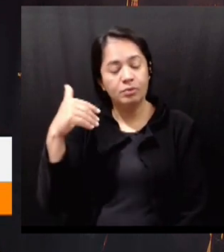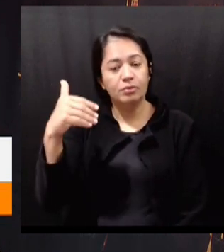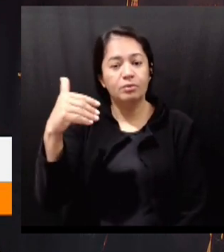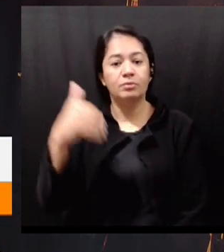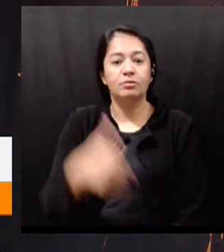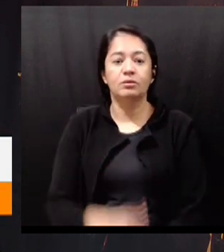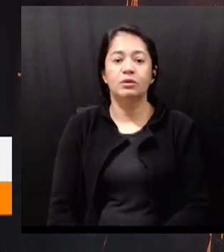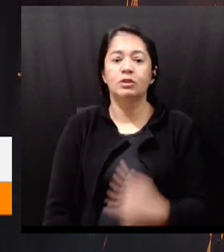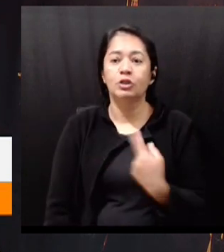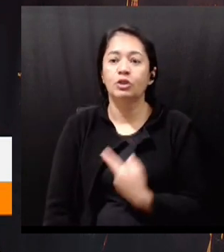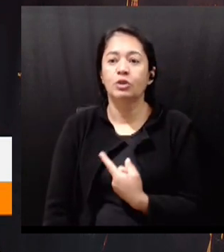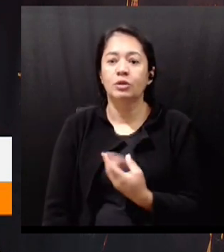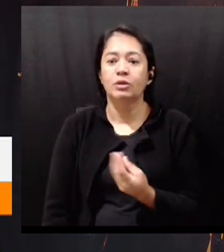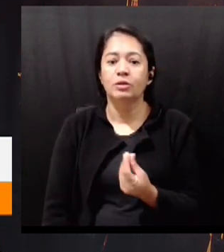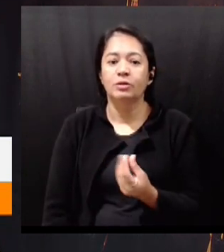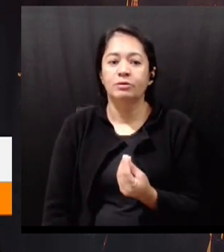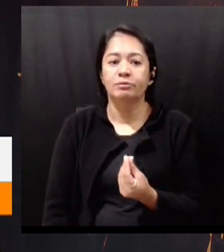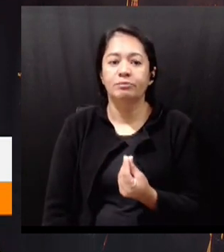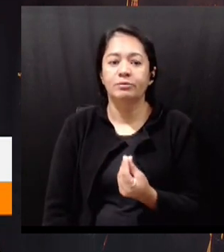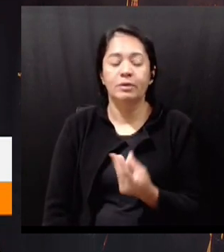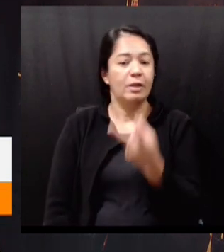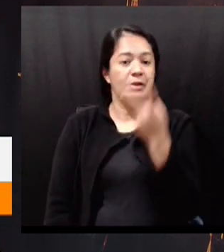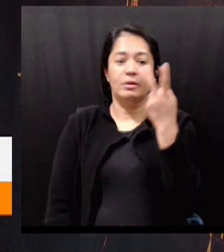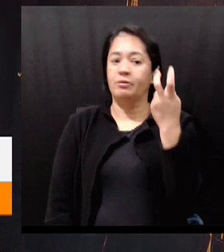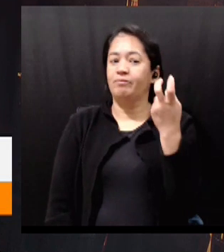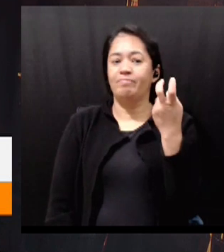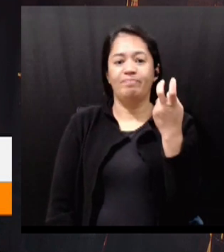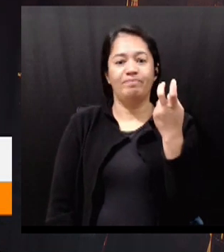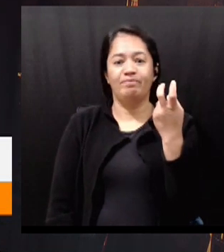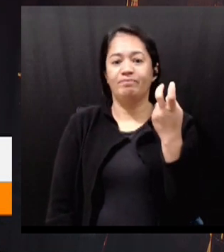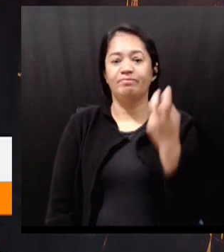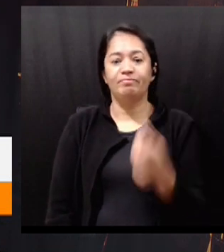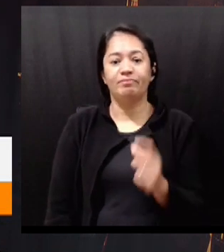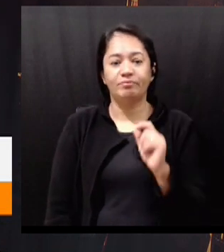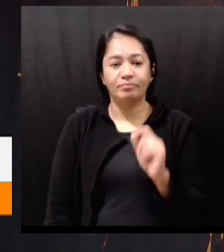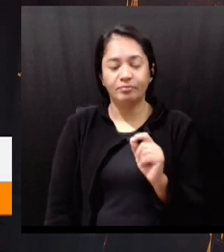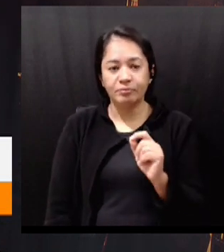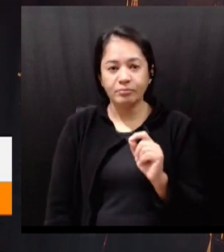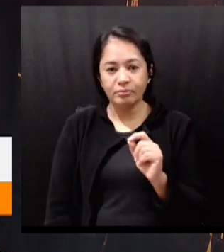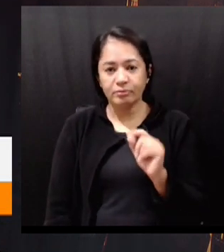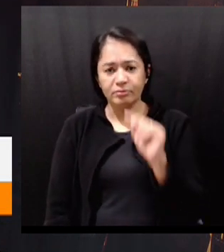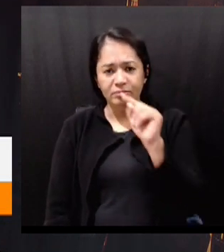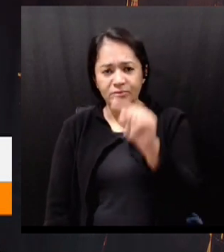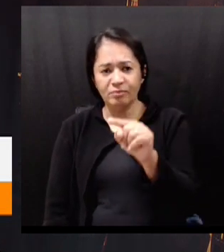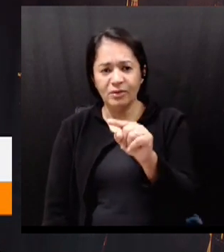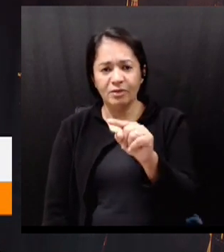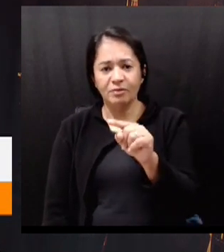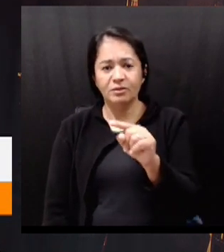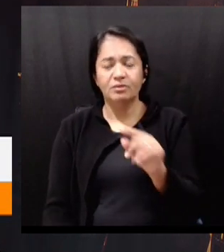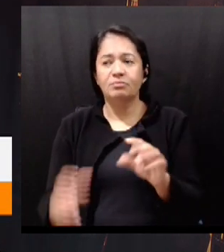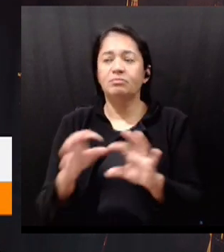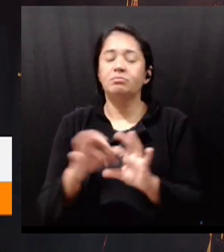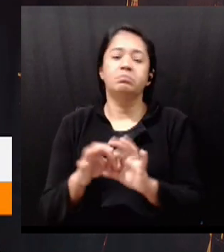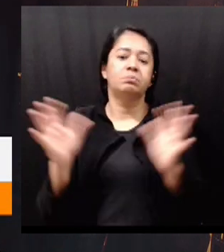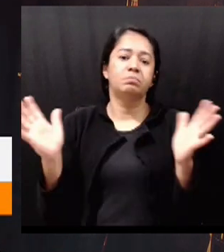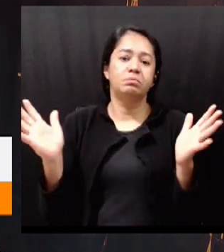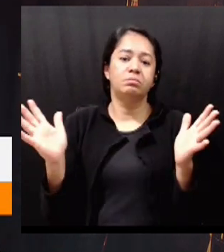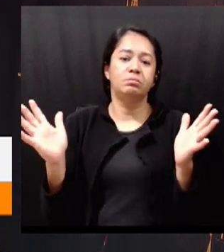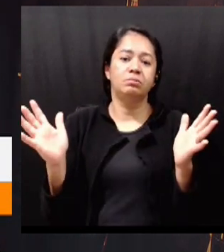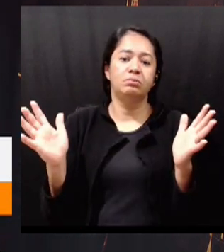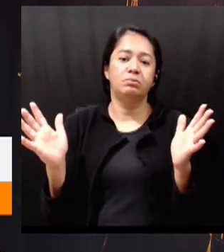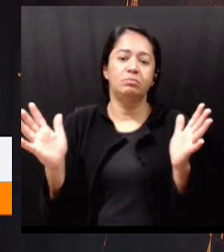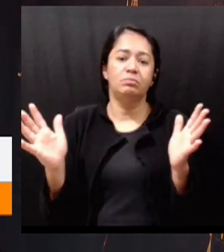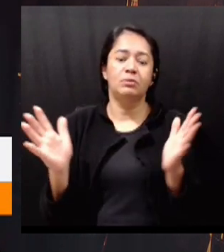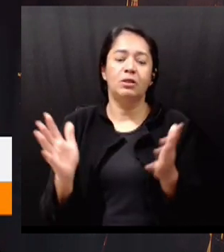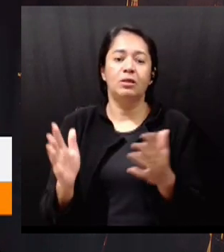acaba, não percebendo que você acaba se deixando, na verdade, né. E aí, como você